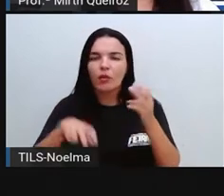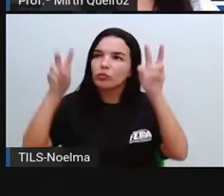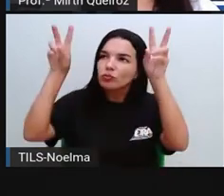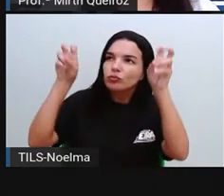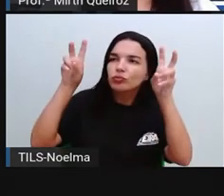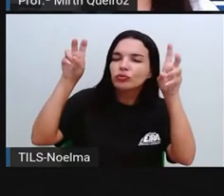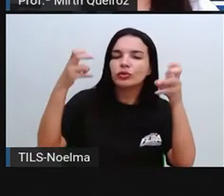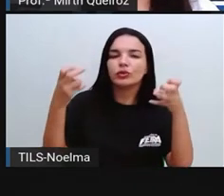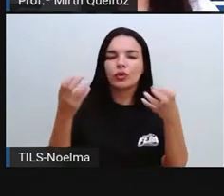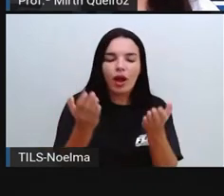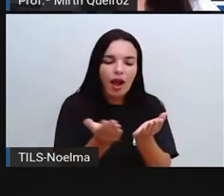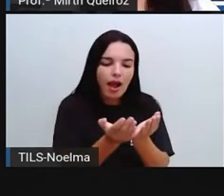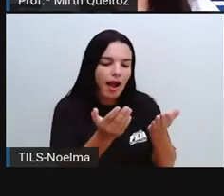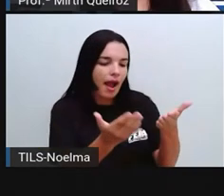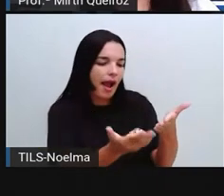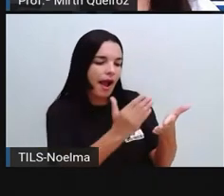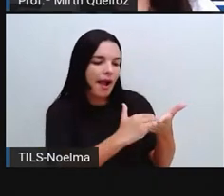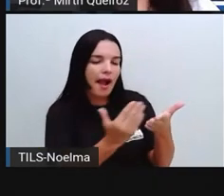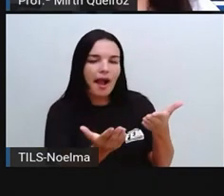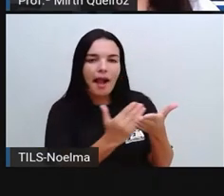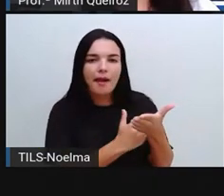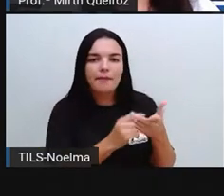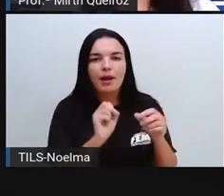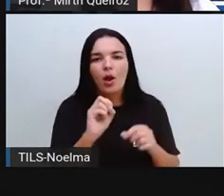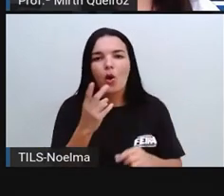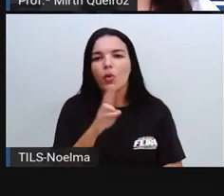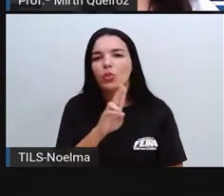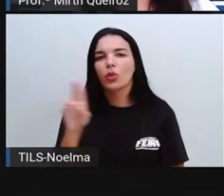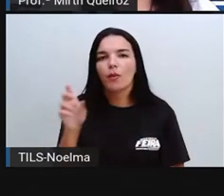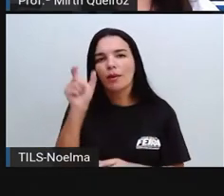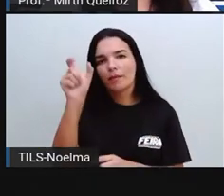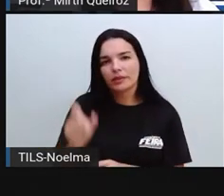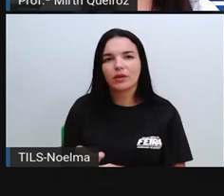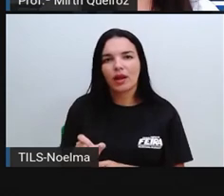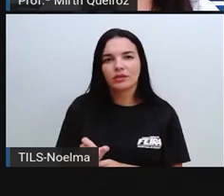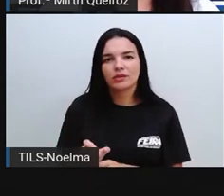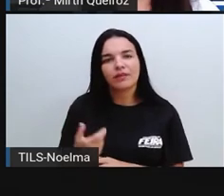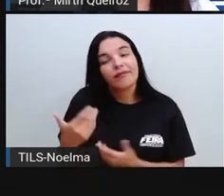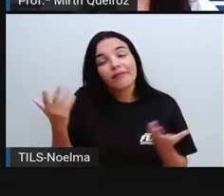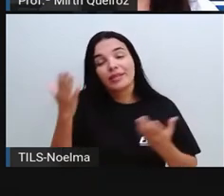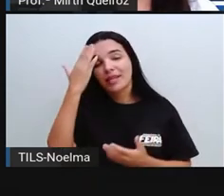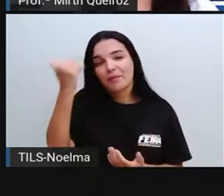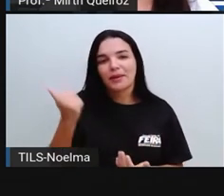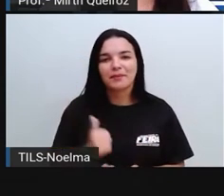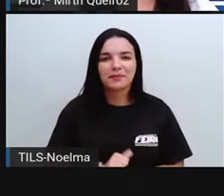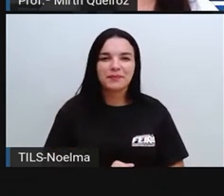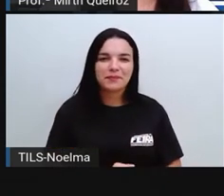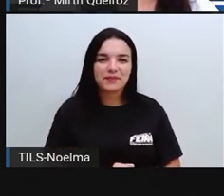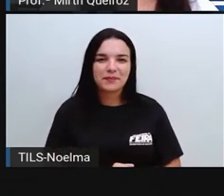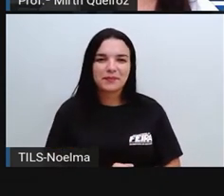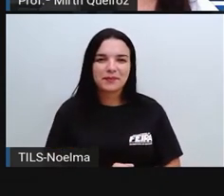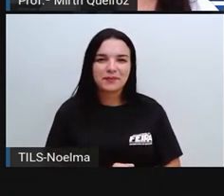escreveu, pelo título, capa ou nome de uma personagem. Vai saber?